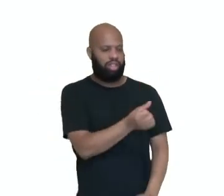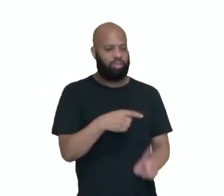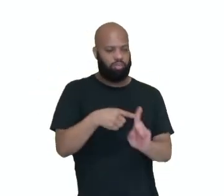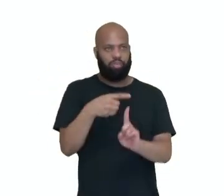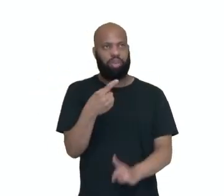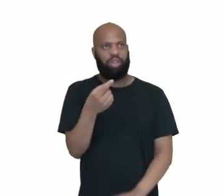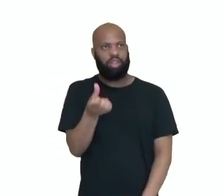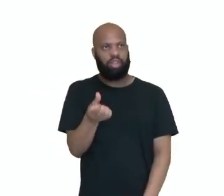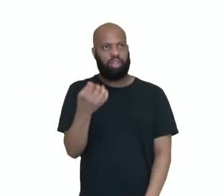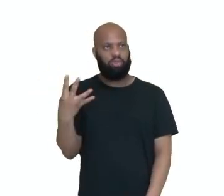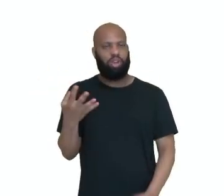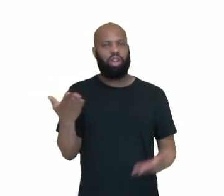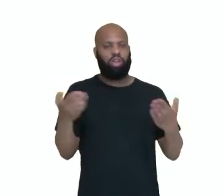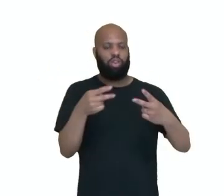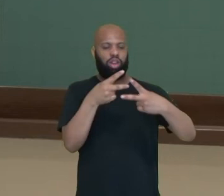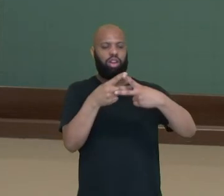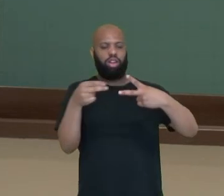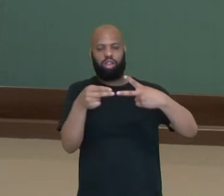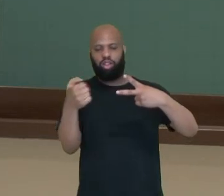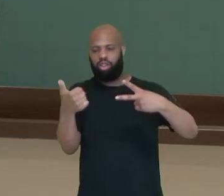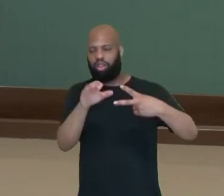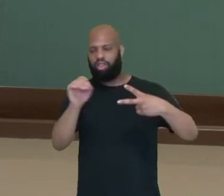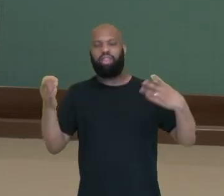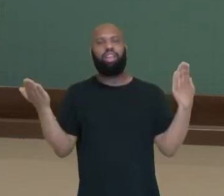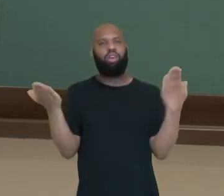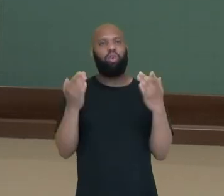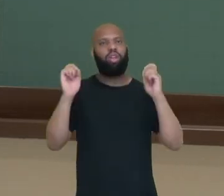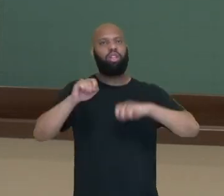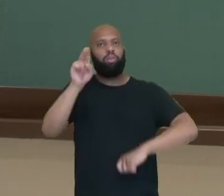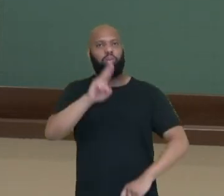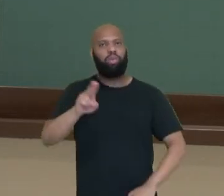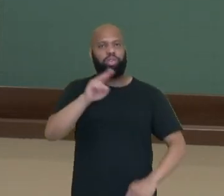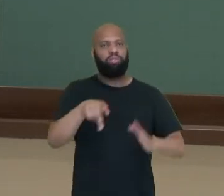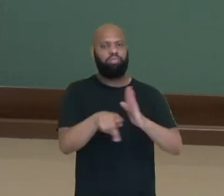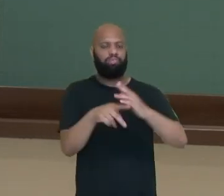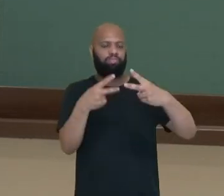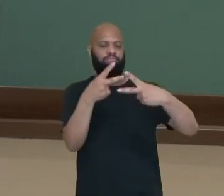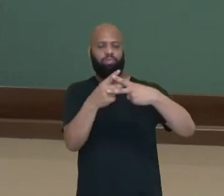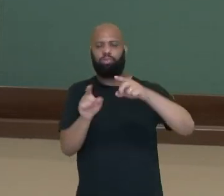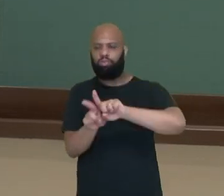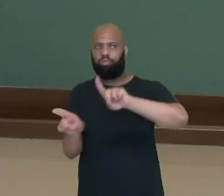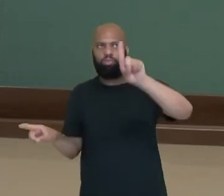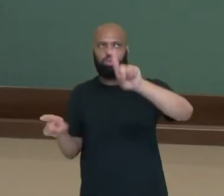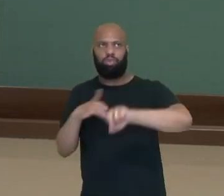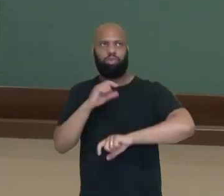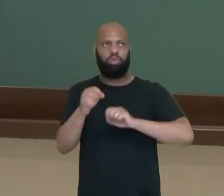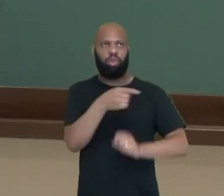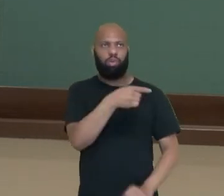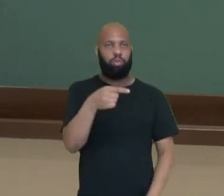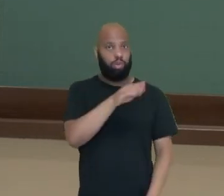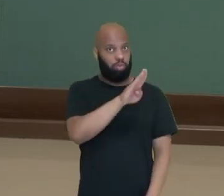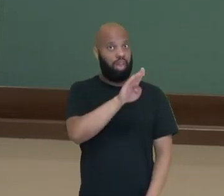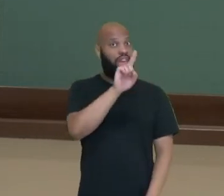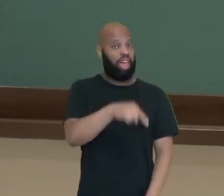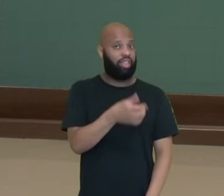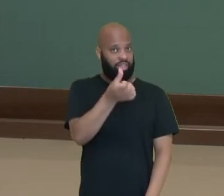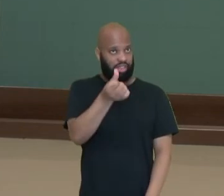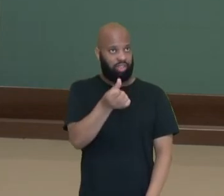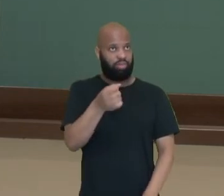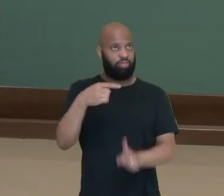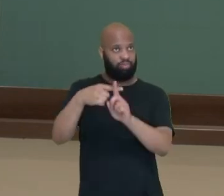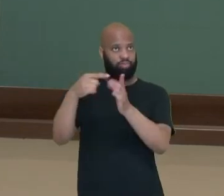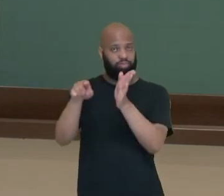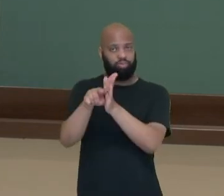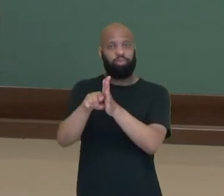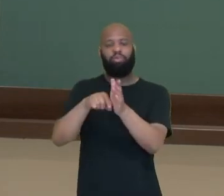delta dá 100. Tendo delta, eu posso aplicar na fórmula de Bhaskara, ó. Menos o B, que é 6, mais ou menos o delta.